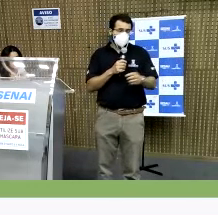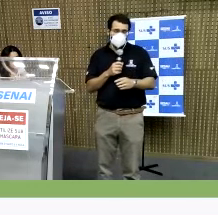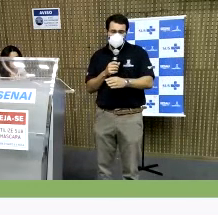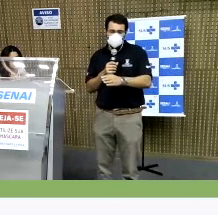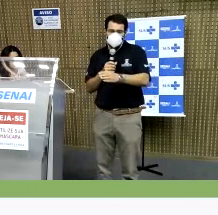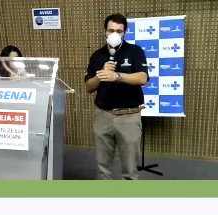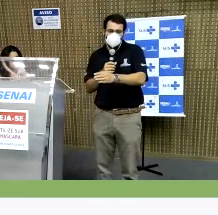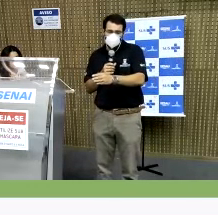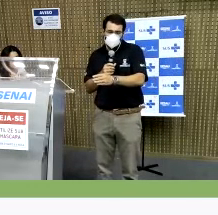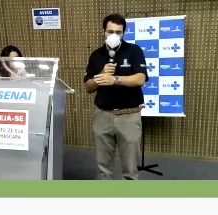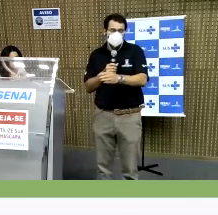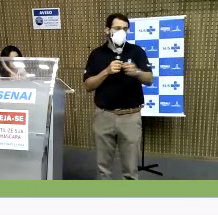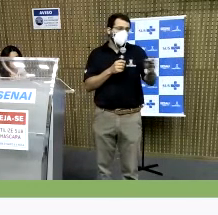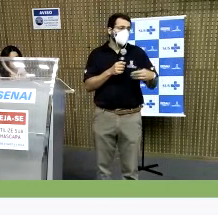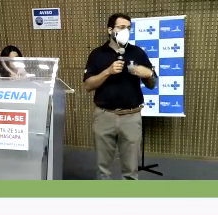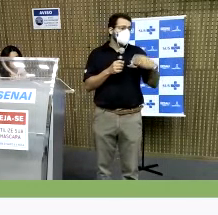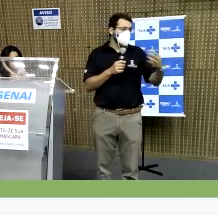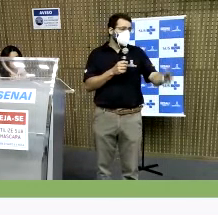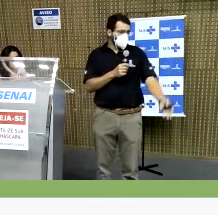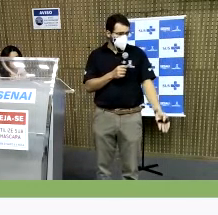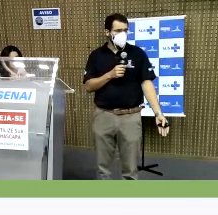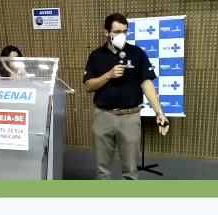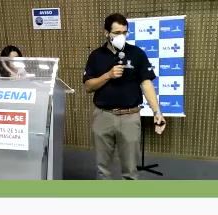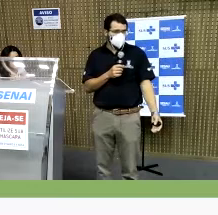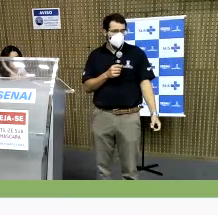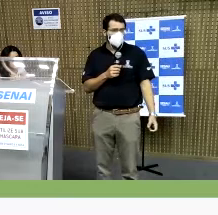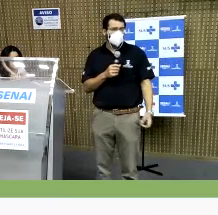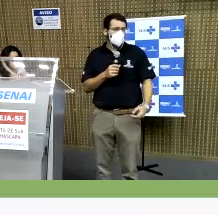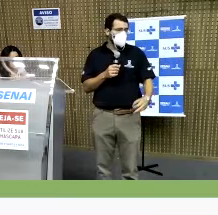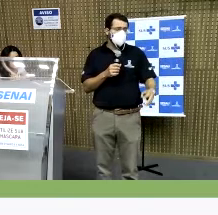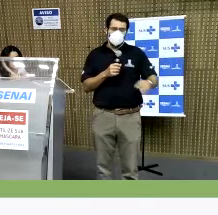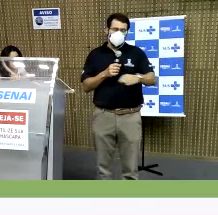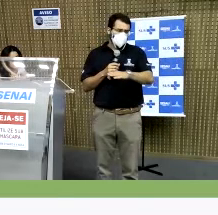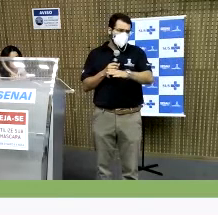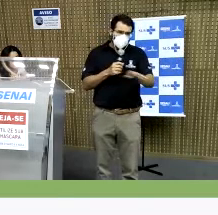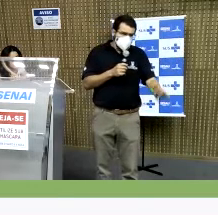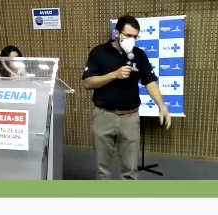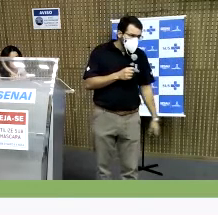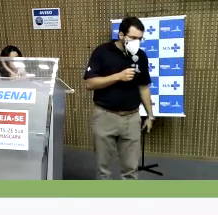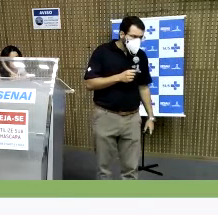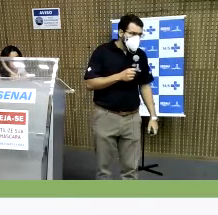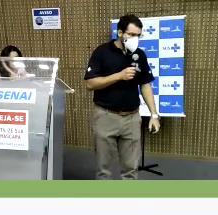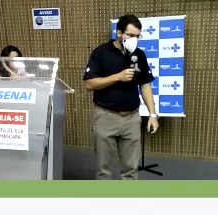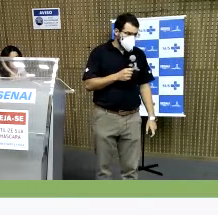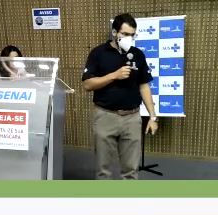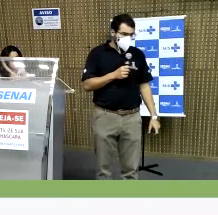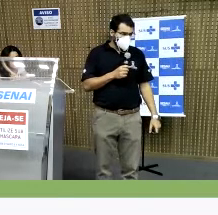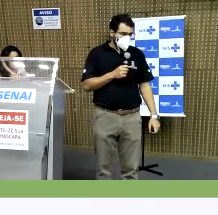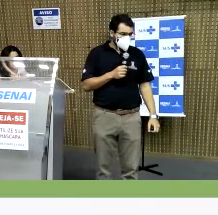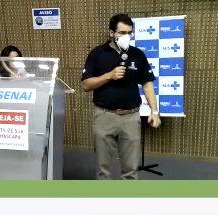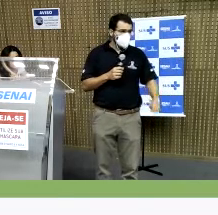queria colocar aqui, assim, que existe, nós tivemos o curso sobre SUS, porém, nada disso nos foi